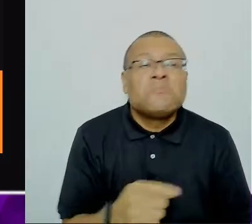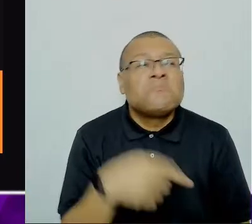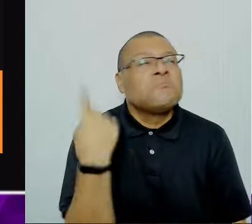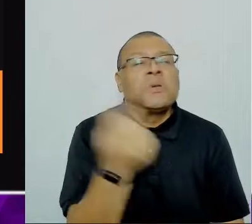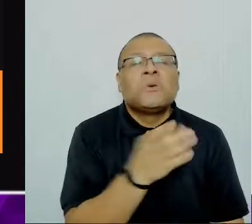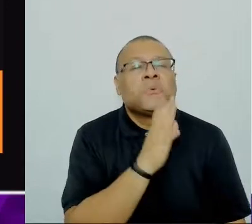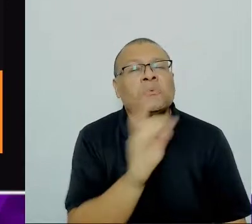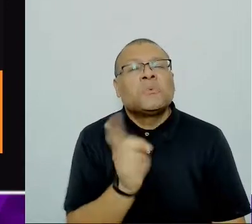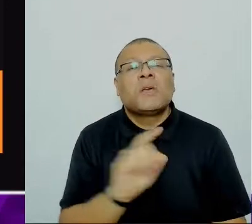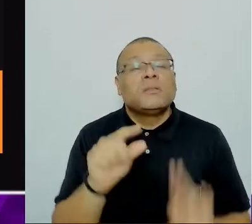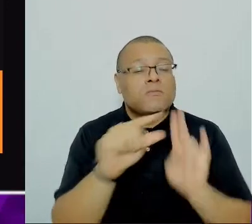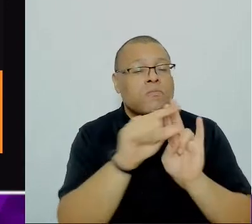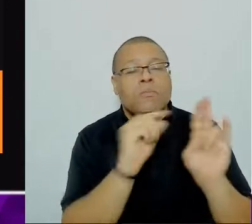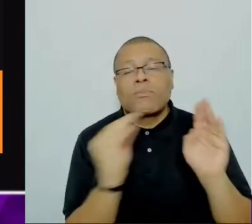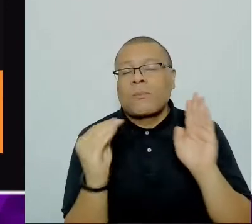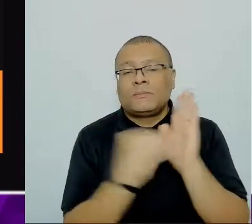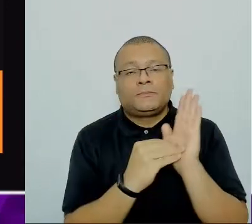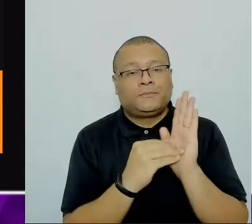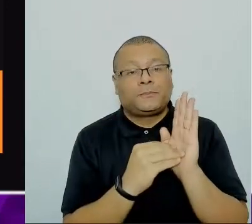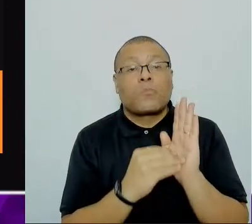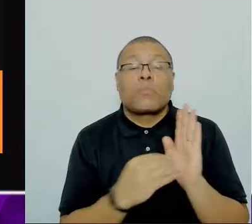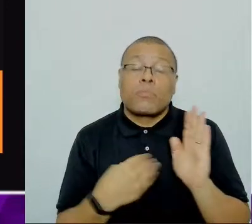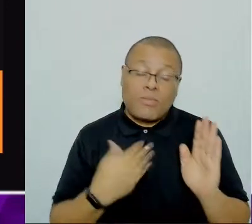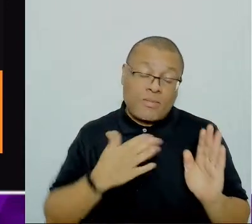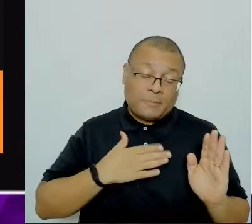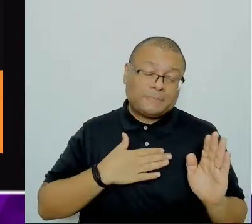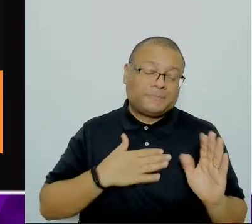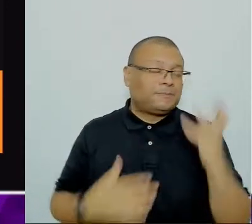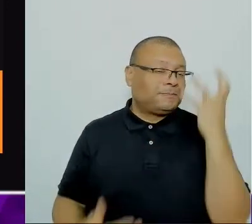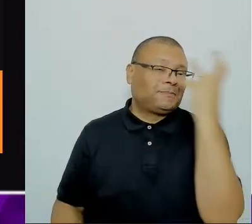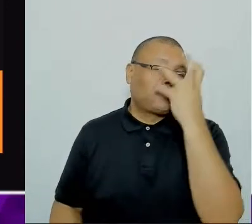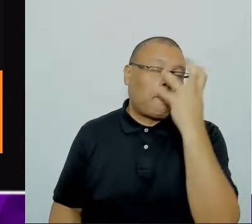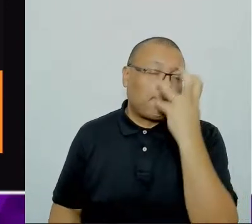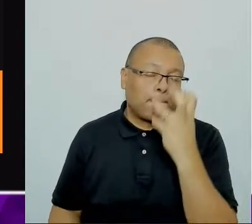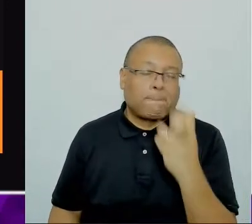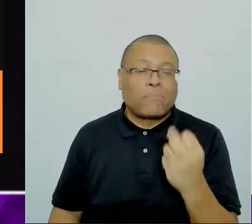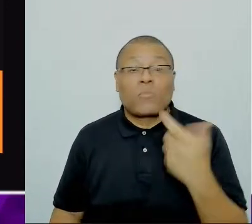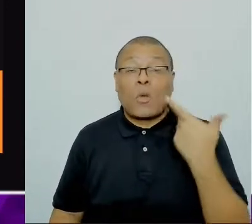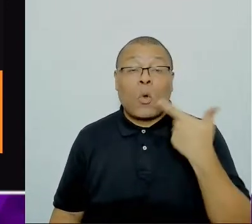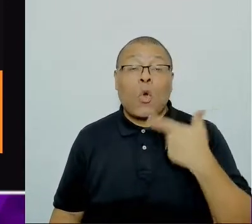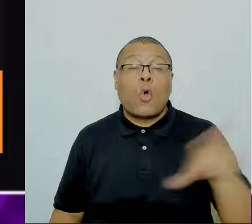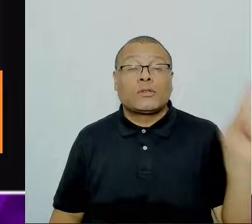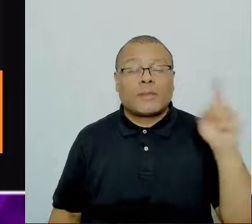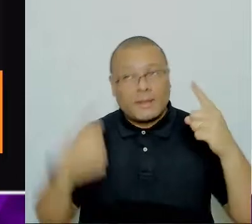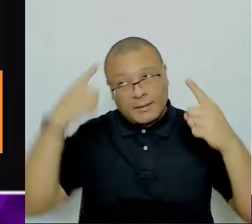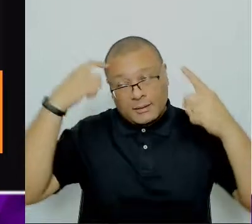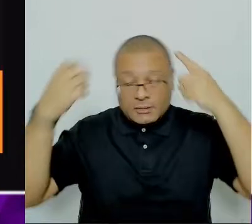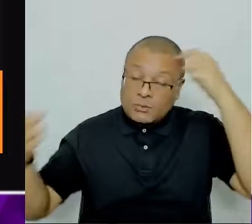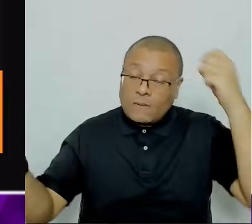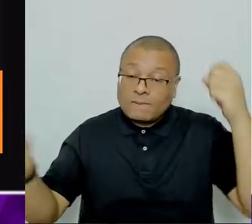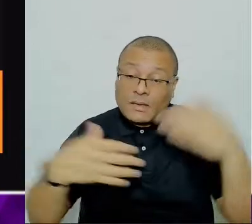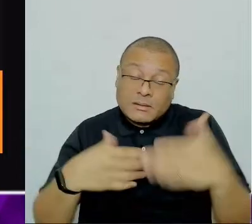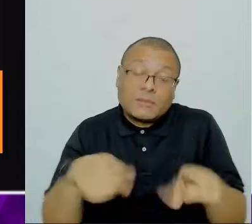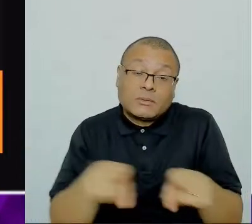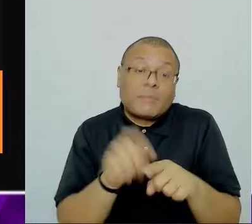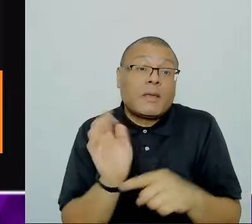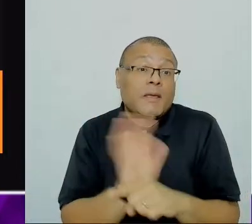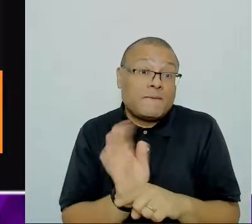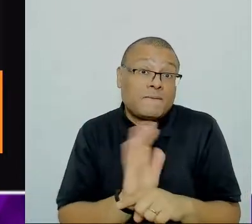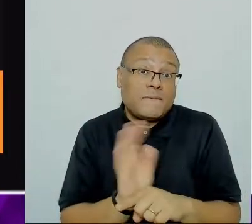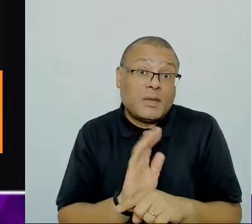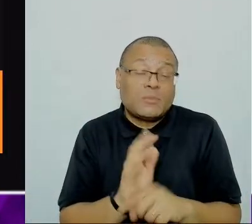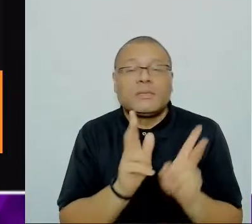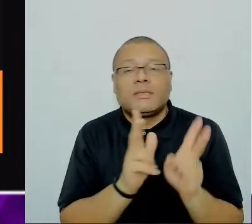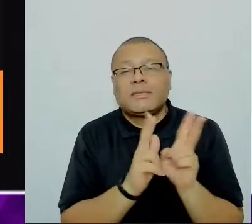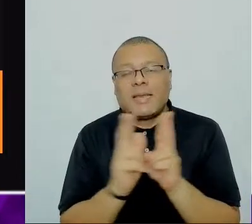no LinkedIn. Eu coloquei aqui para vocês essa minha paixão, essa minha outra paixão, além de inovação, ter essa paixão também de filmes e seriados. E